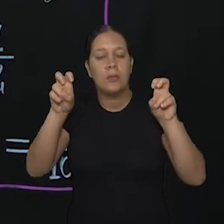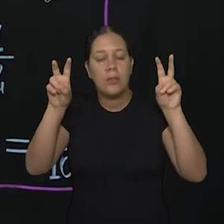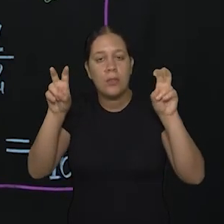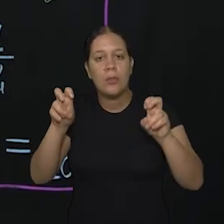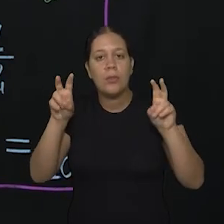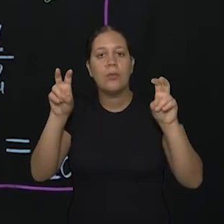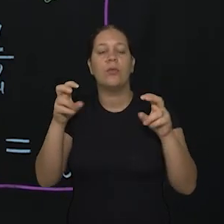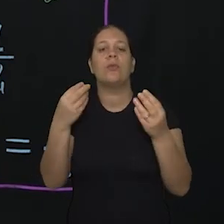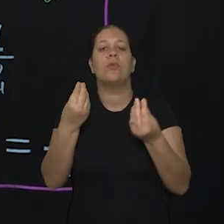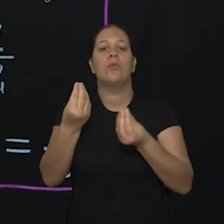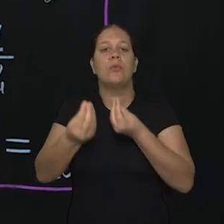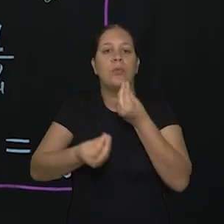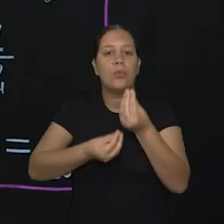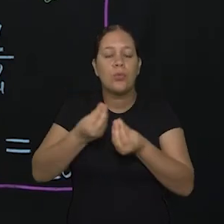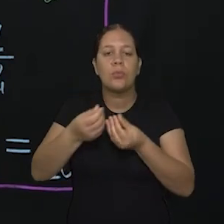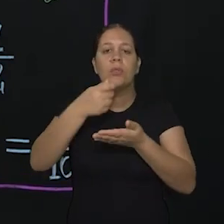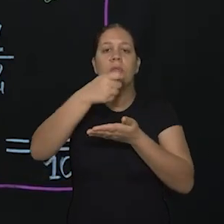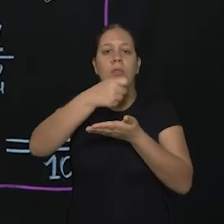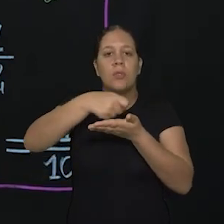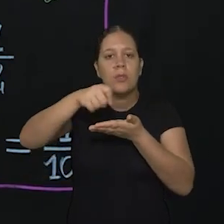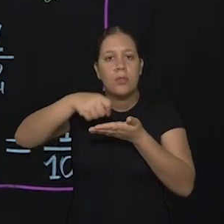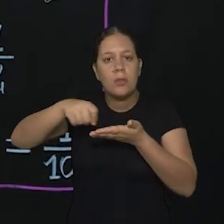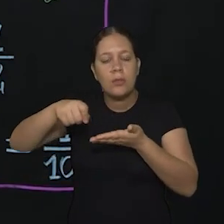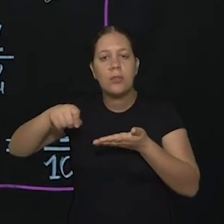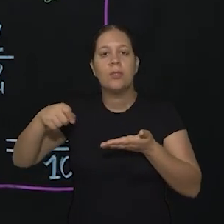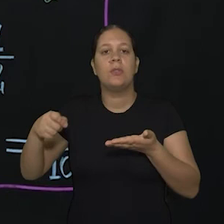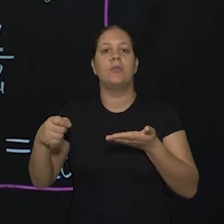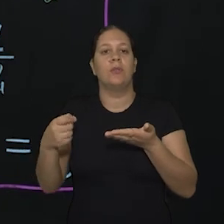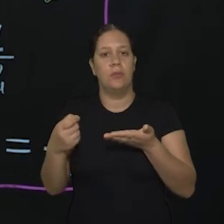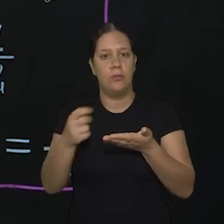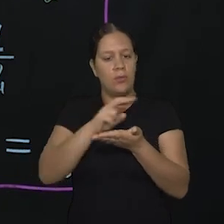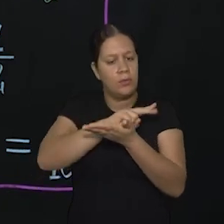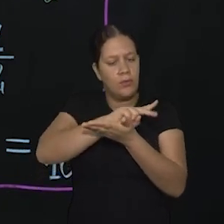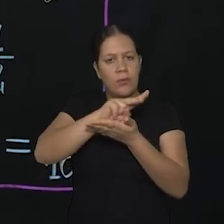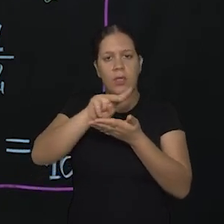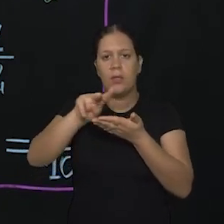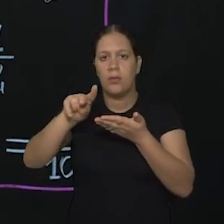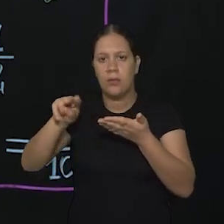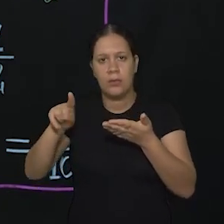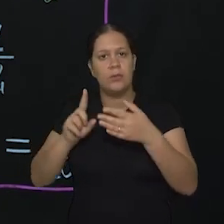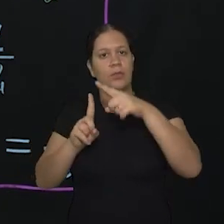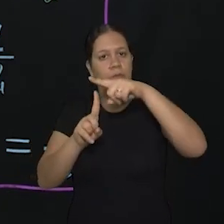e também como ele pode ser escrito ou determinado de